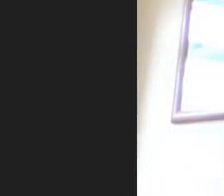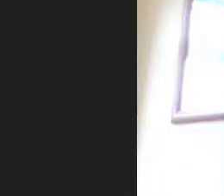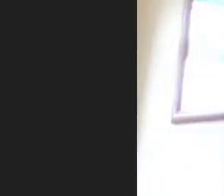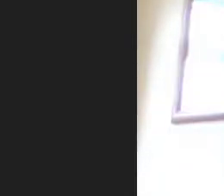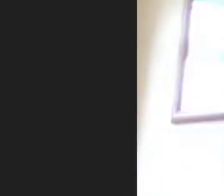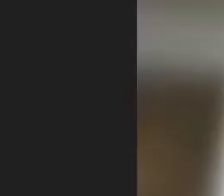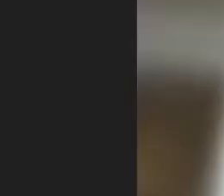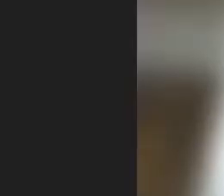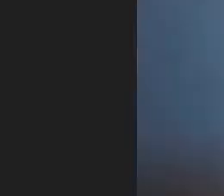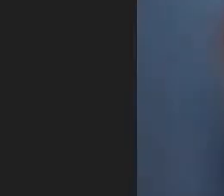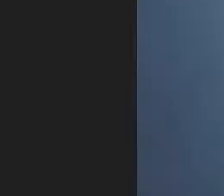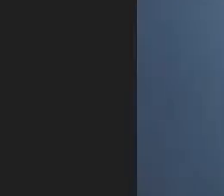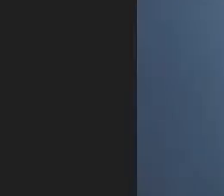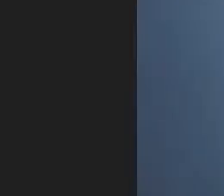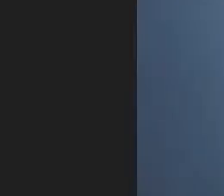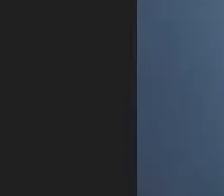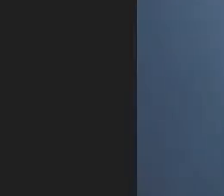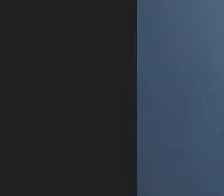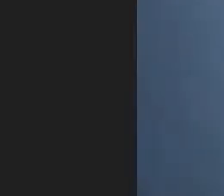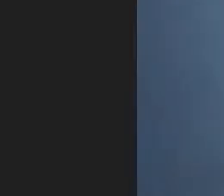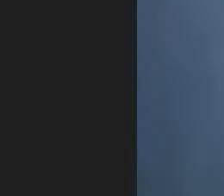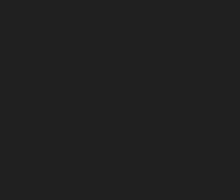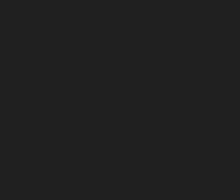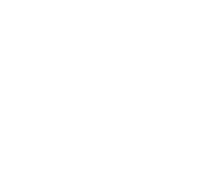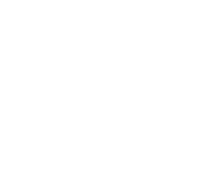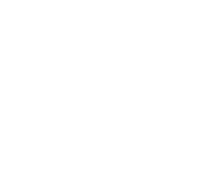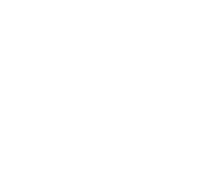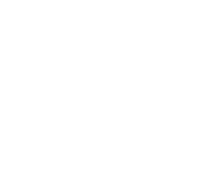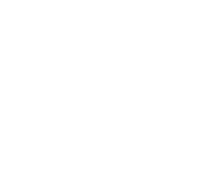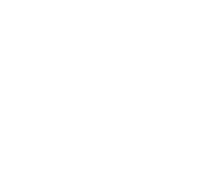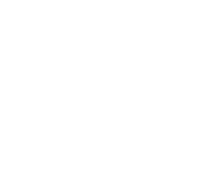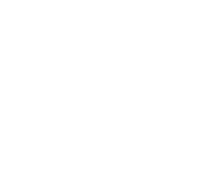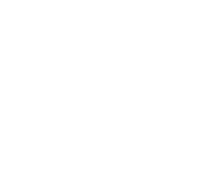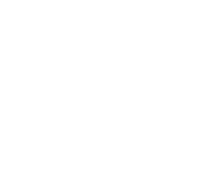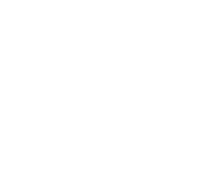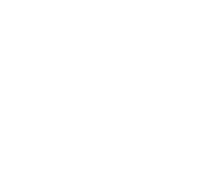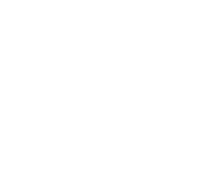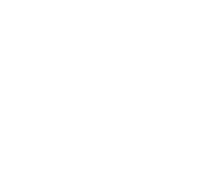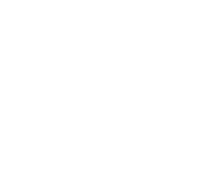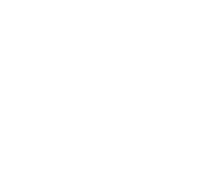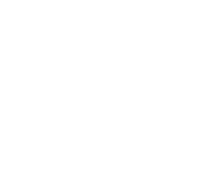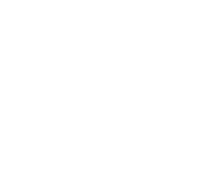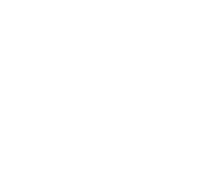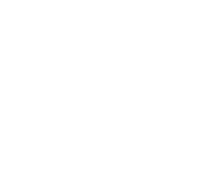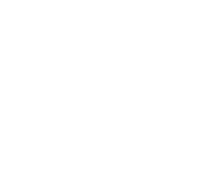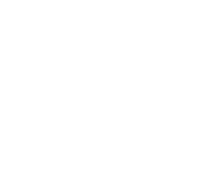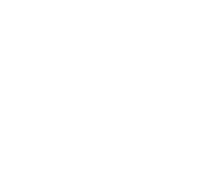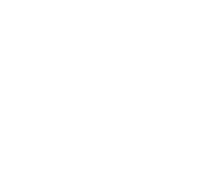Tchau, tchau. Parabéns. Valeu, Zaza. Obrigado.